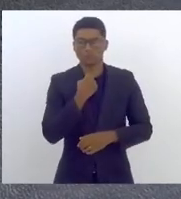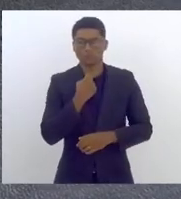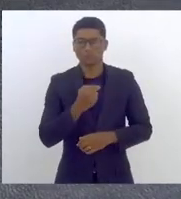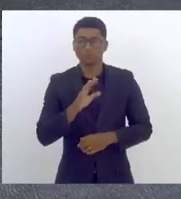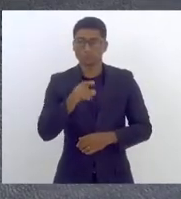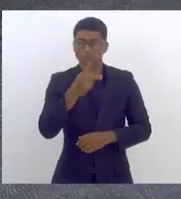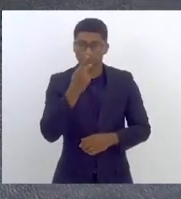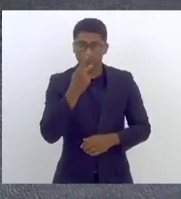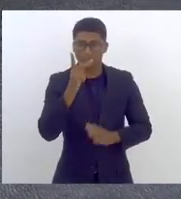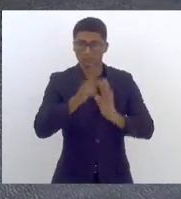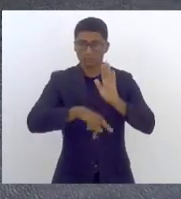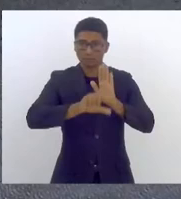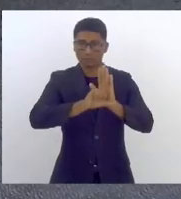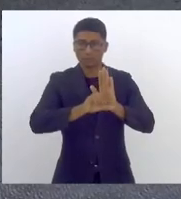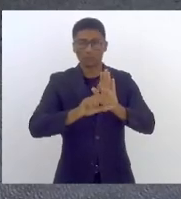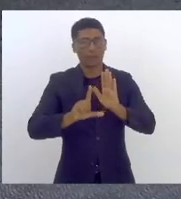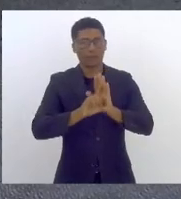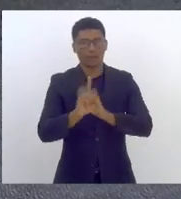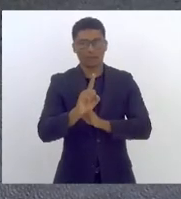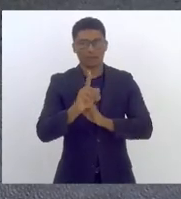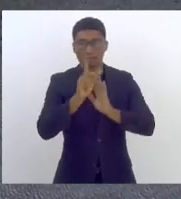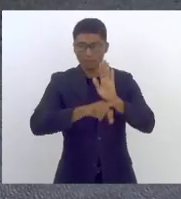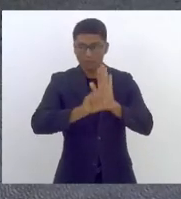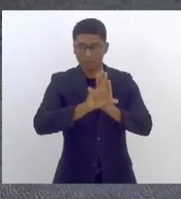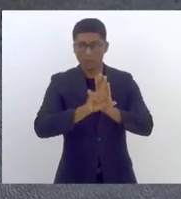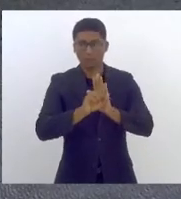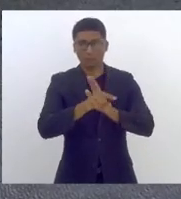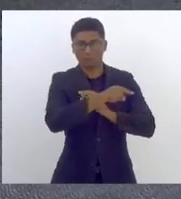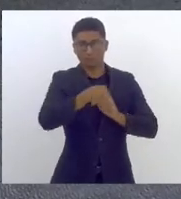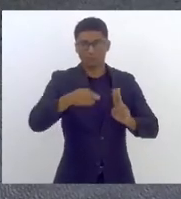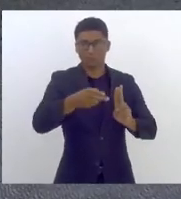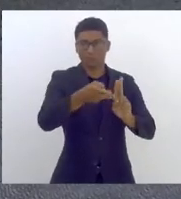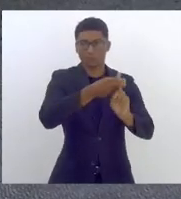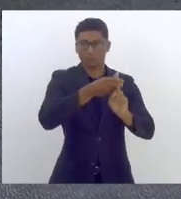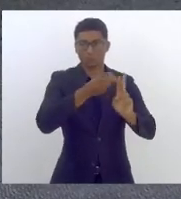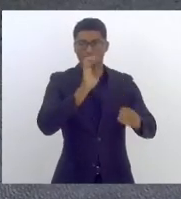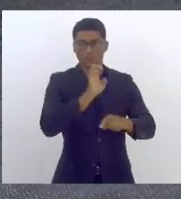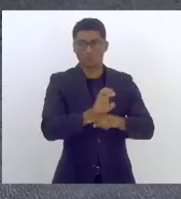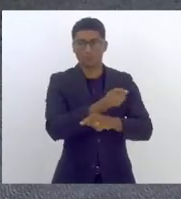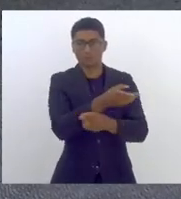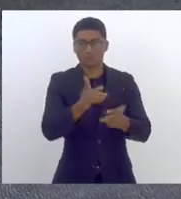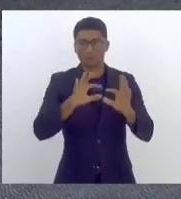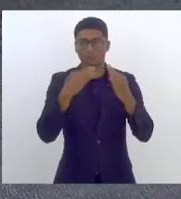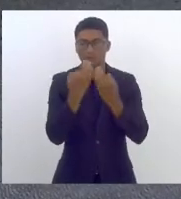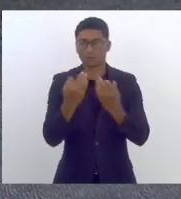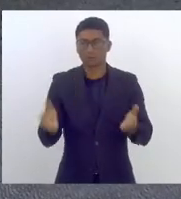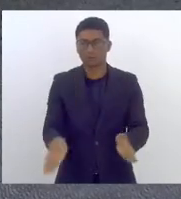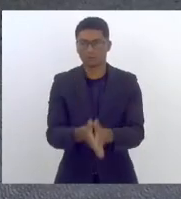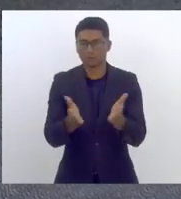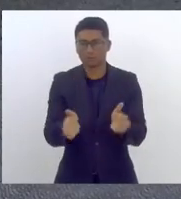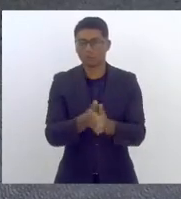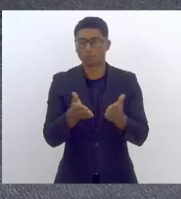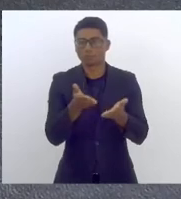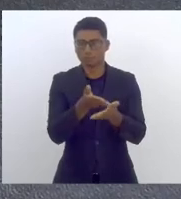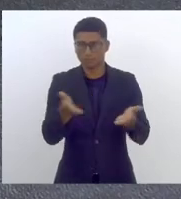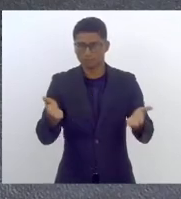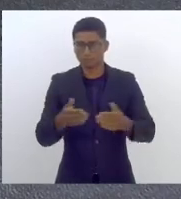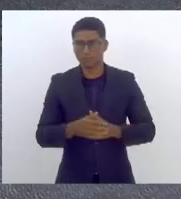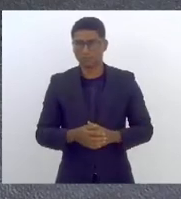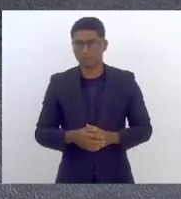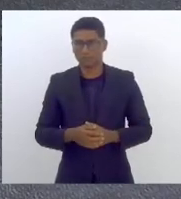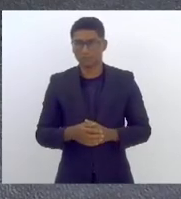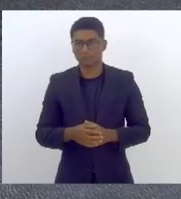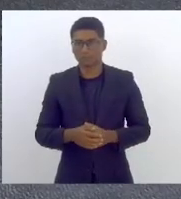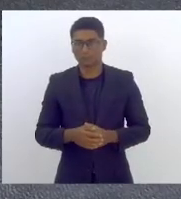que garante ao SUS estadual para as famílias pobres fornecerem com receita médica Claro